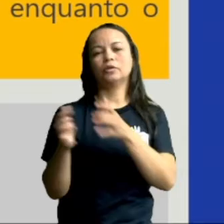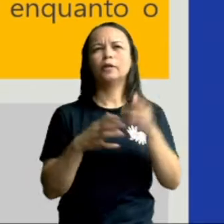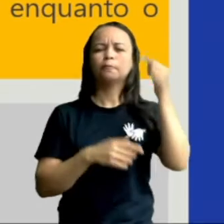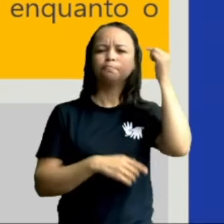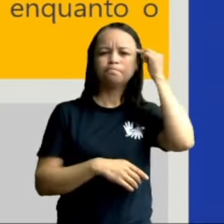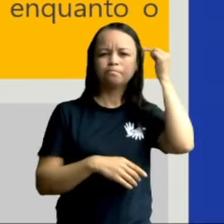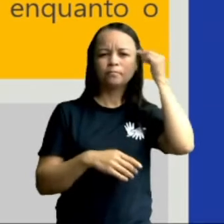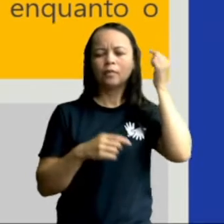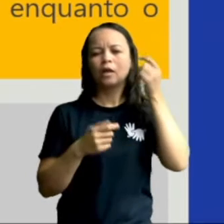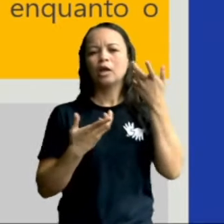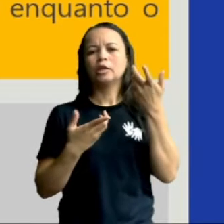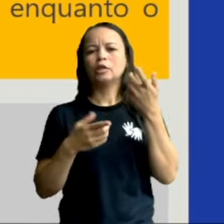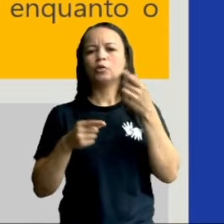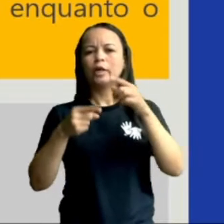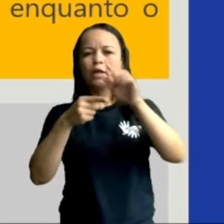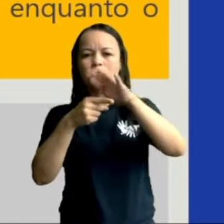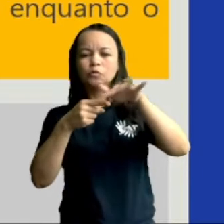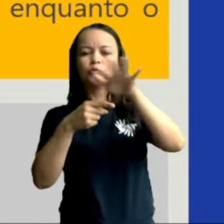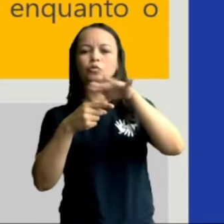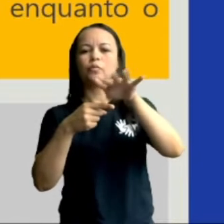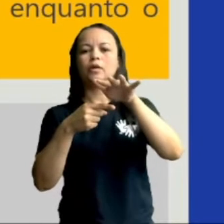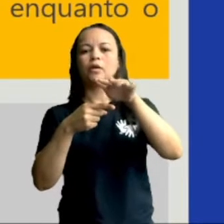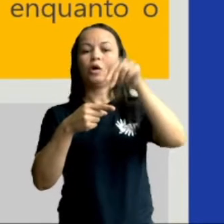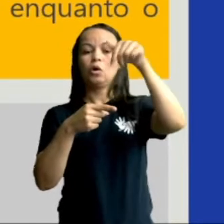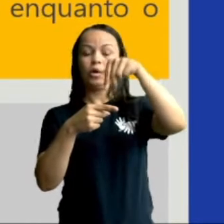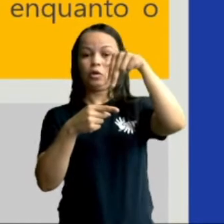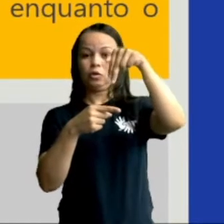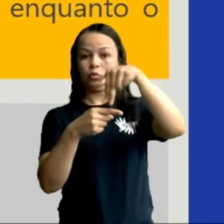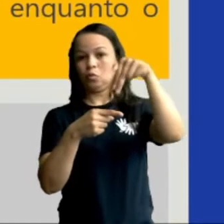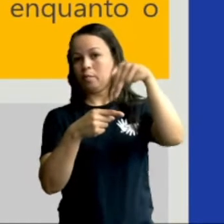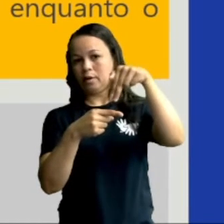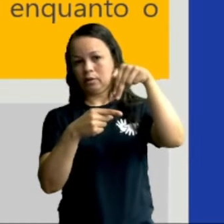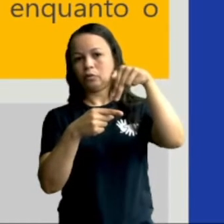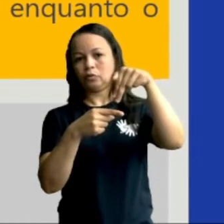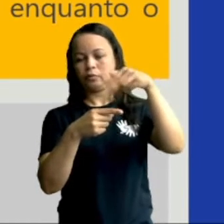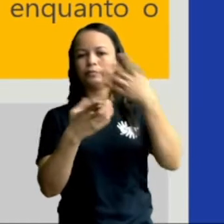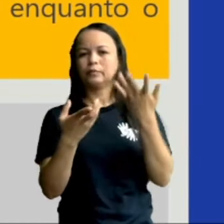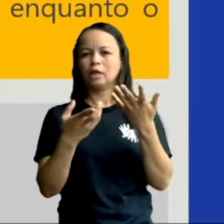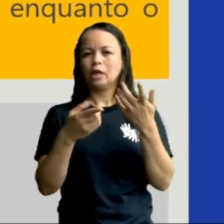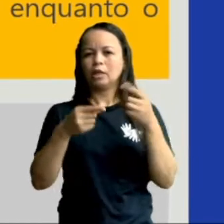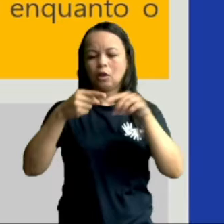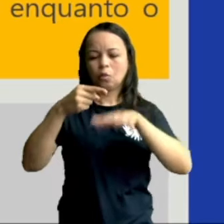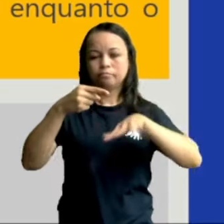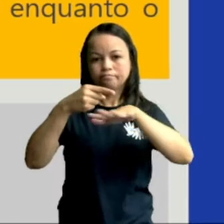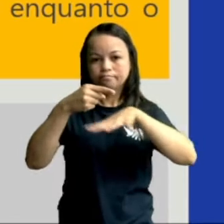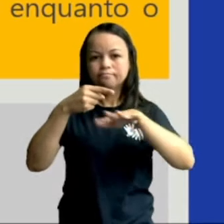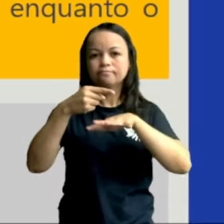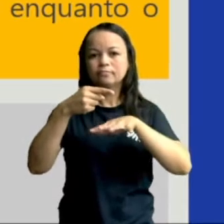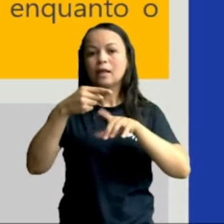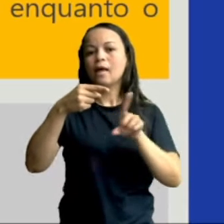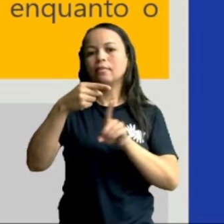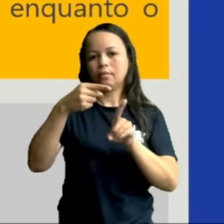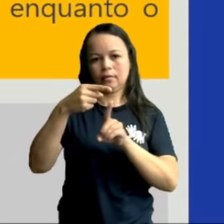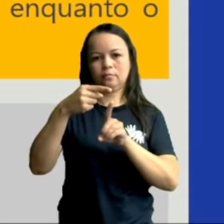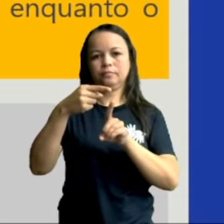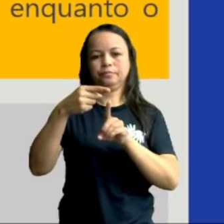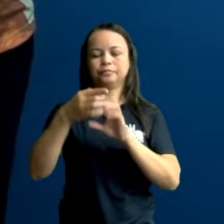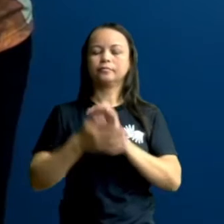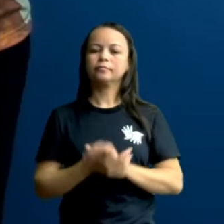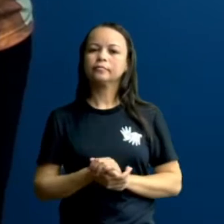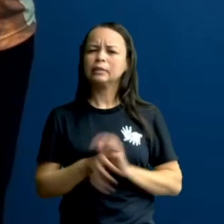o termo superior vai ser sempre chamado de numerador, enquanto o termo inferior, denominador.